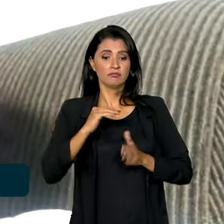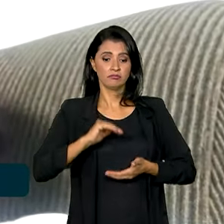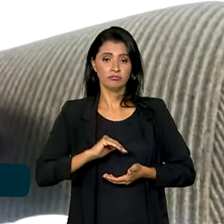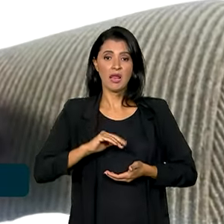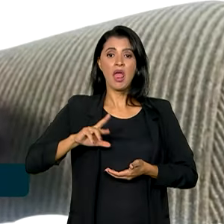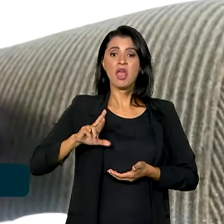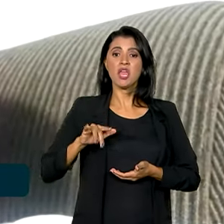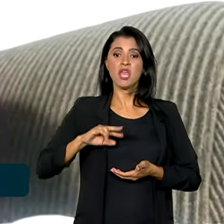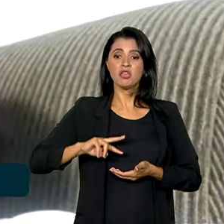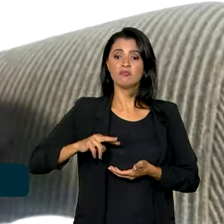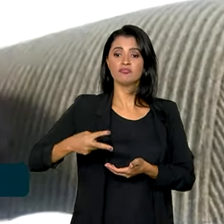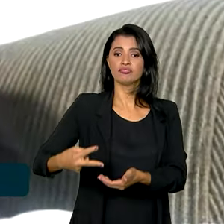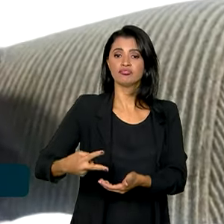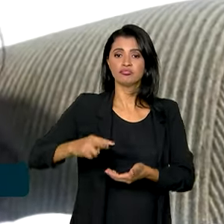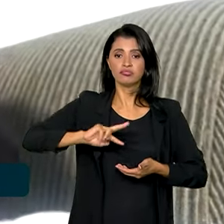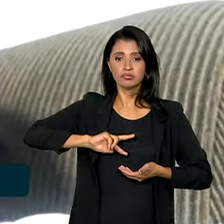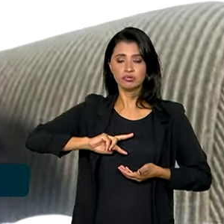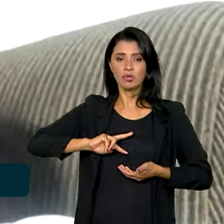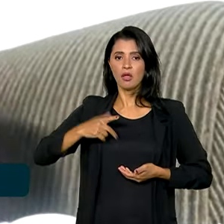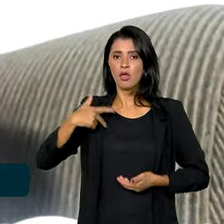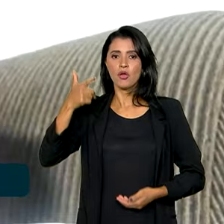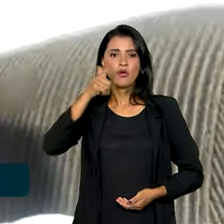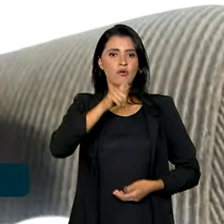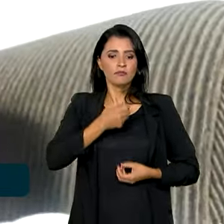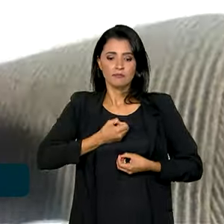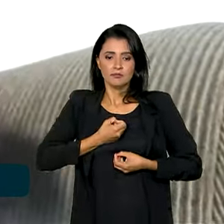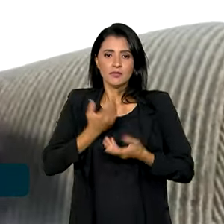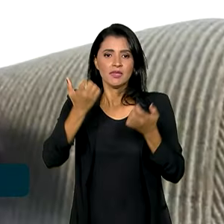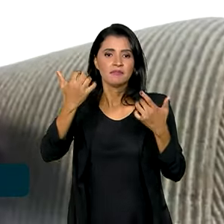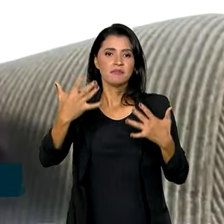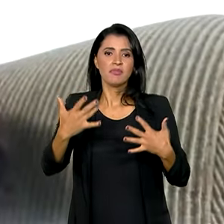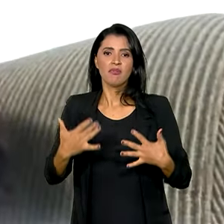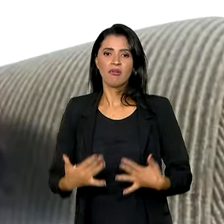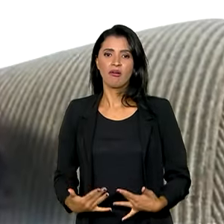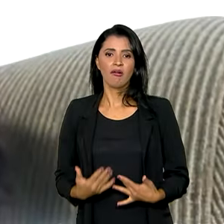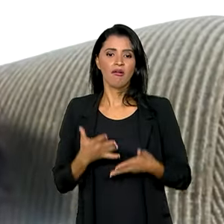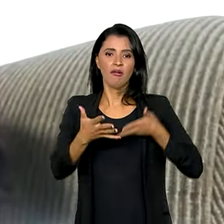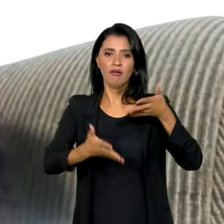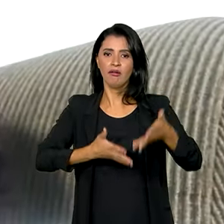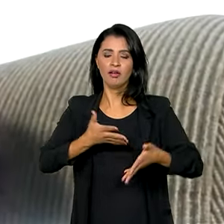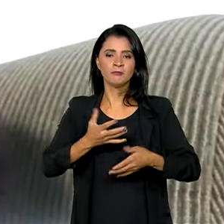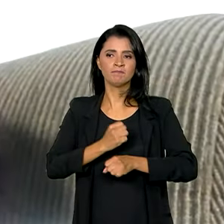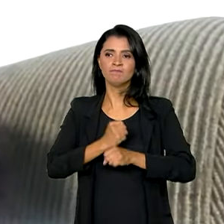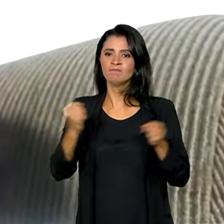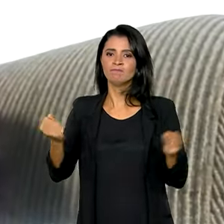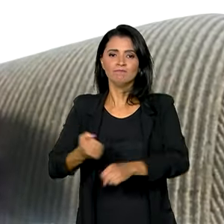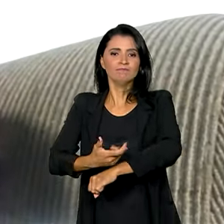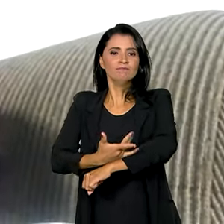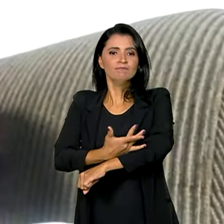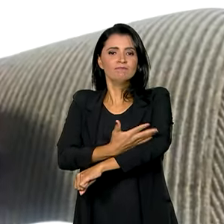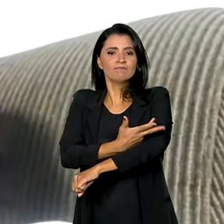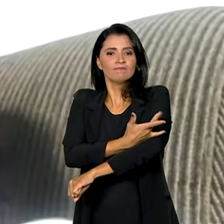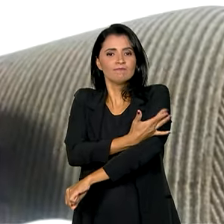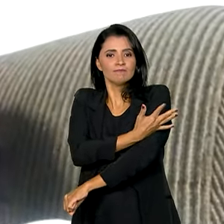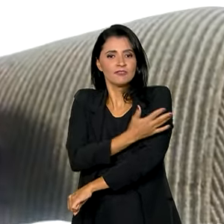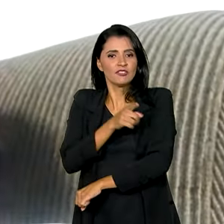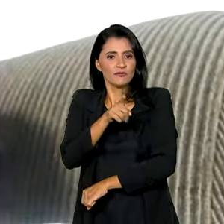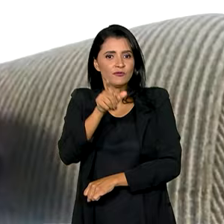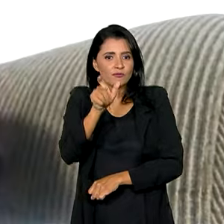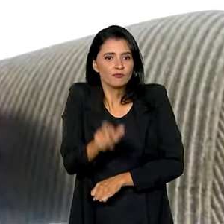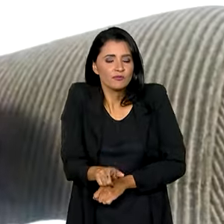de rim. Eu não consigo expressar em palavras a emoção de